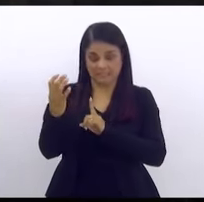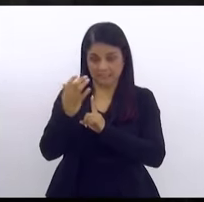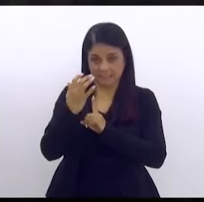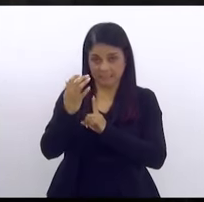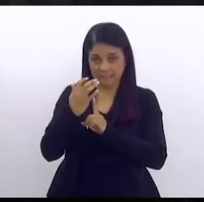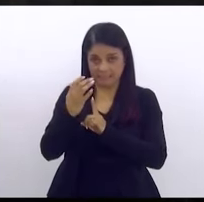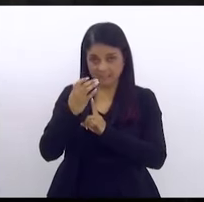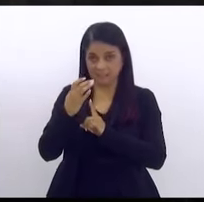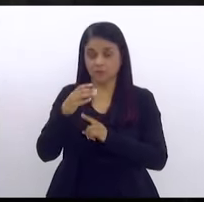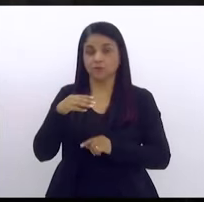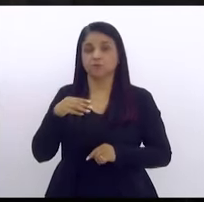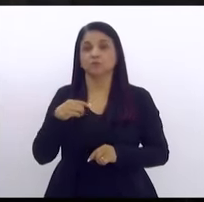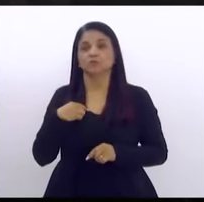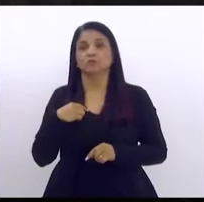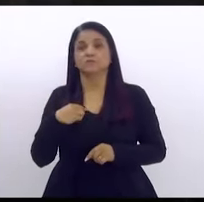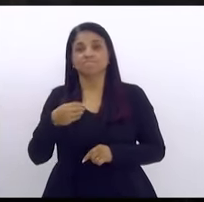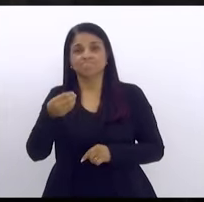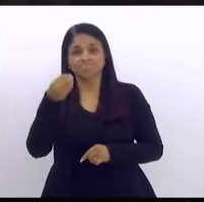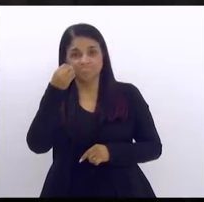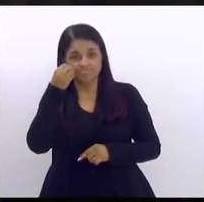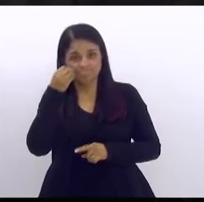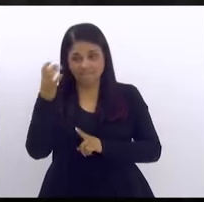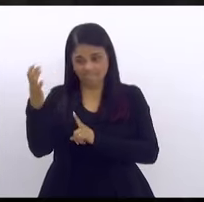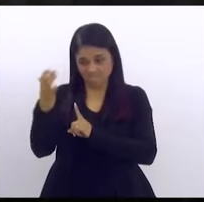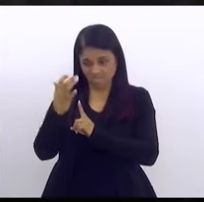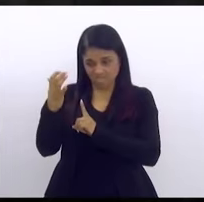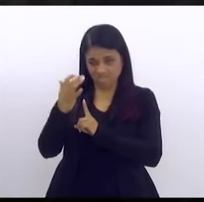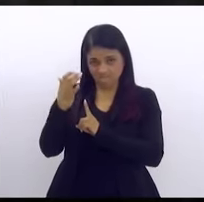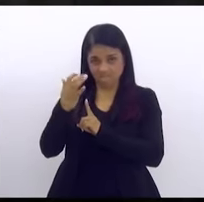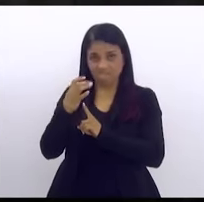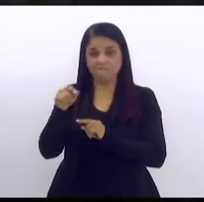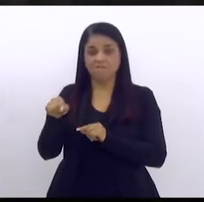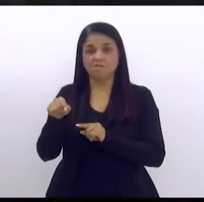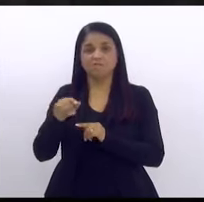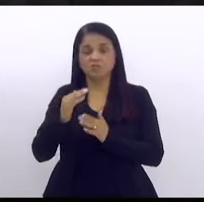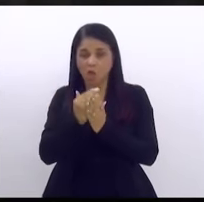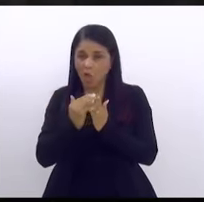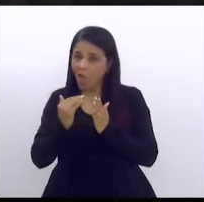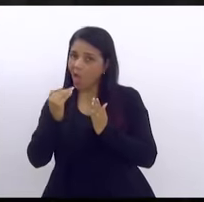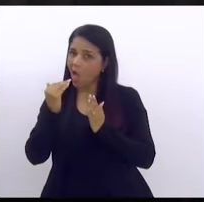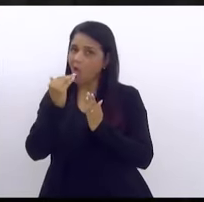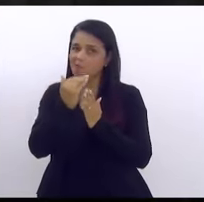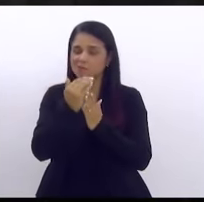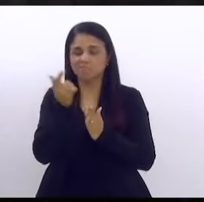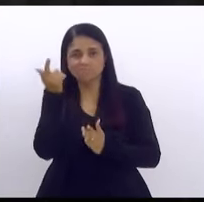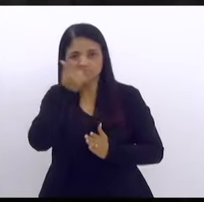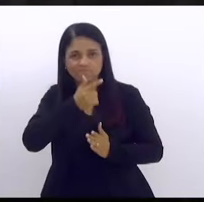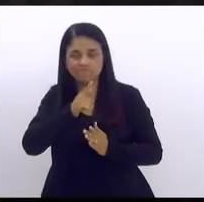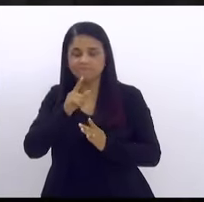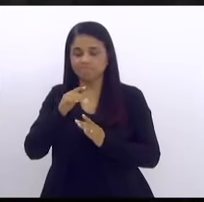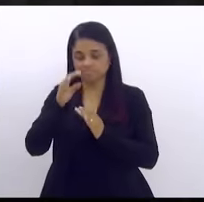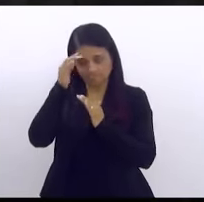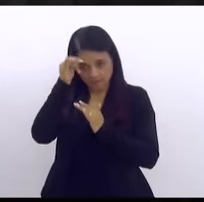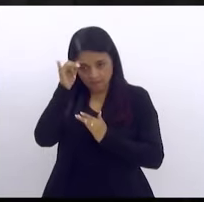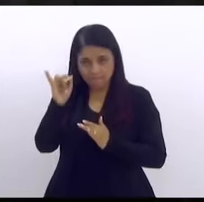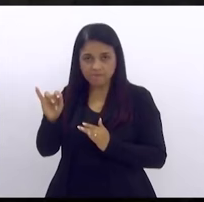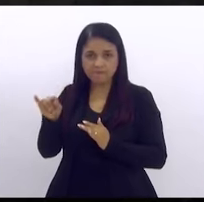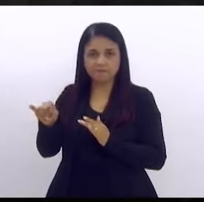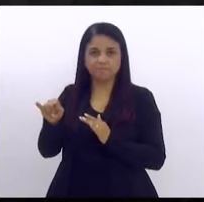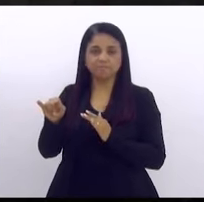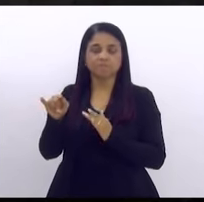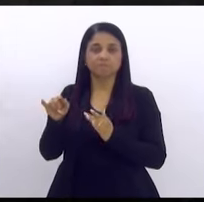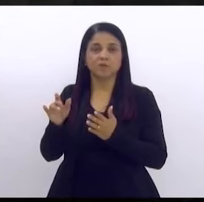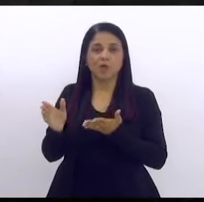mundanas que eu falei, às tentações mundanas de querer aumentar essas receitas de forma